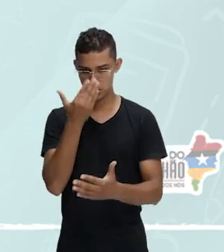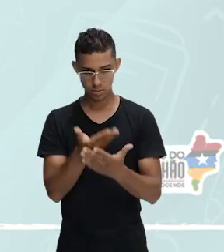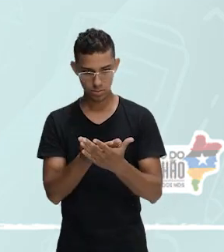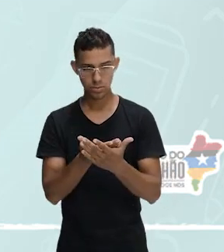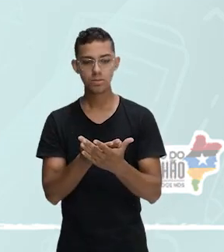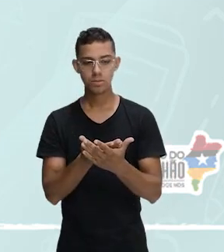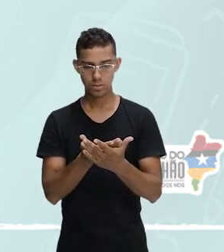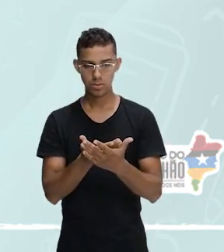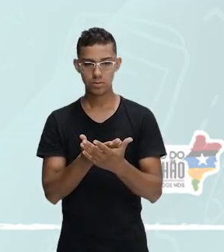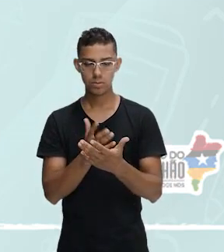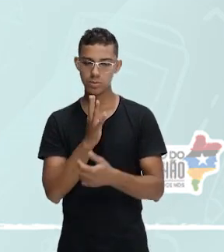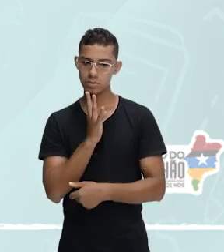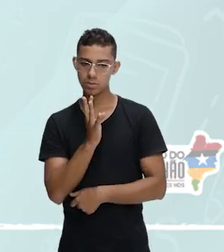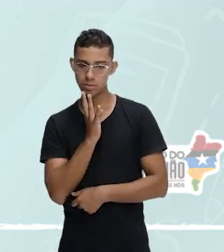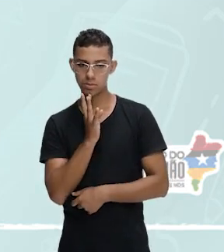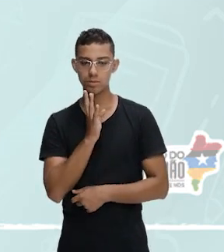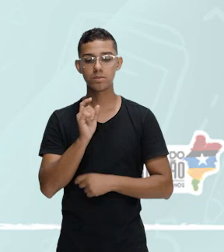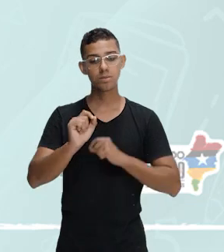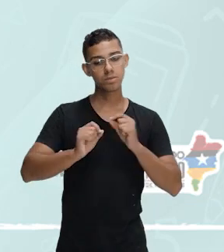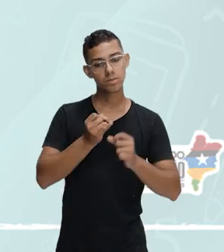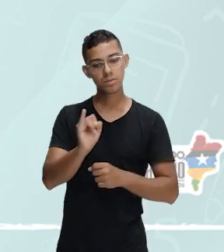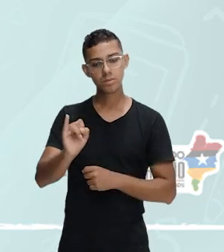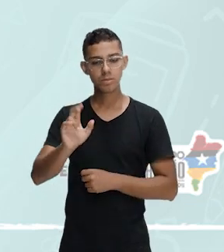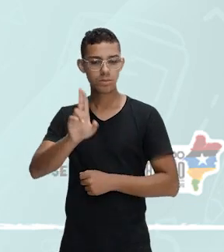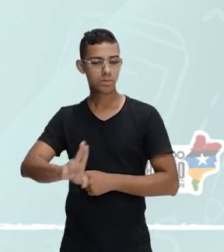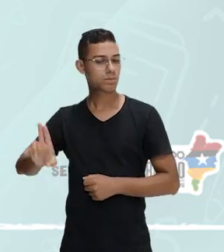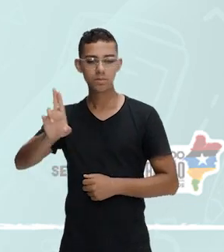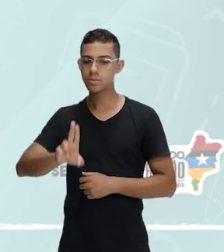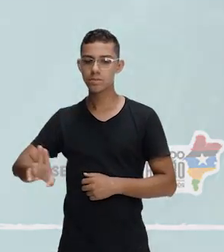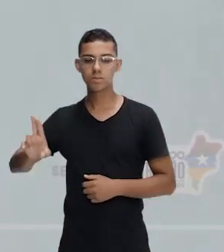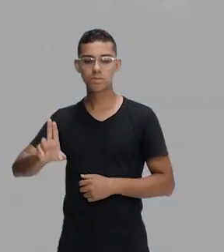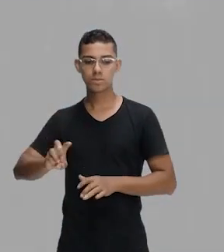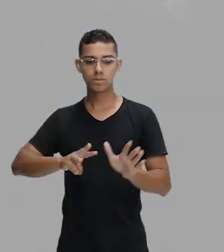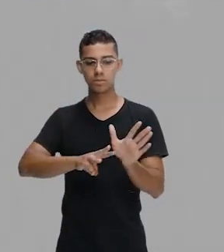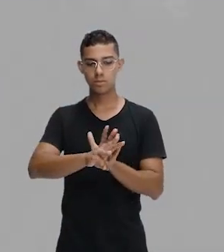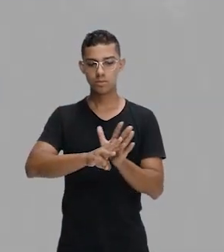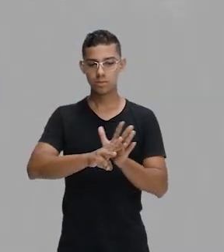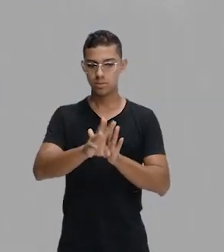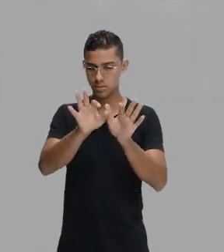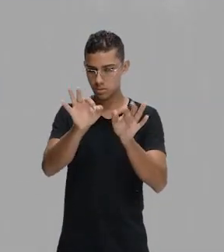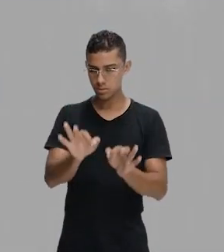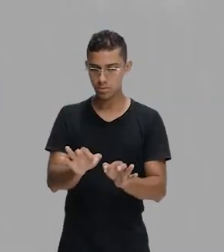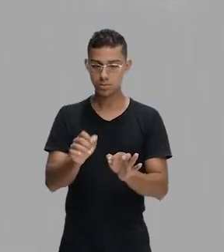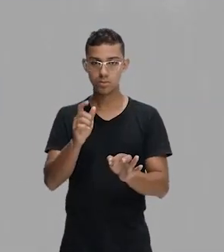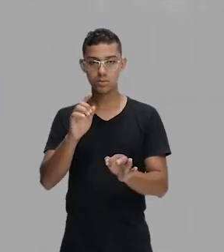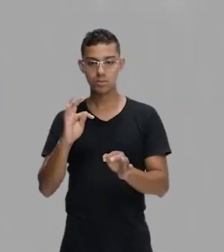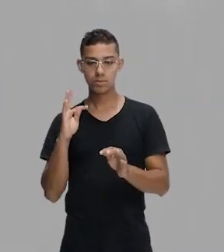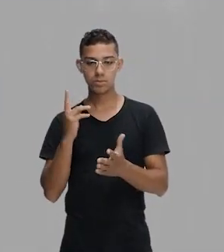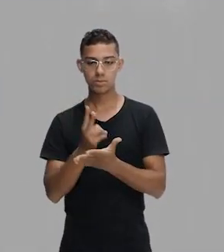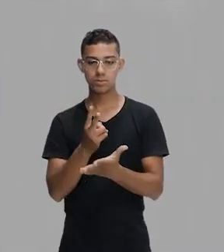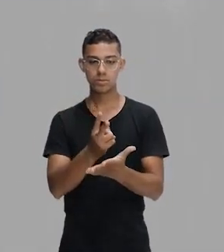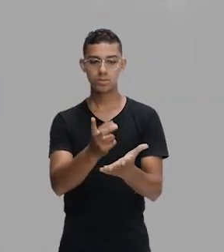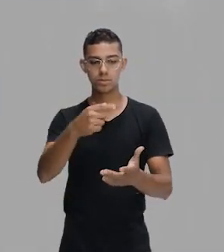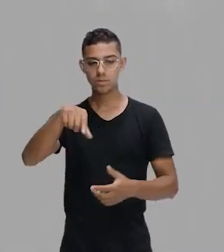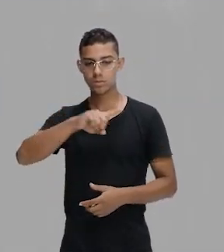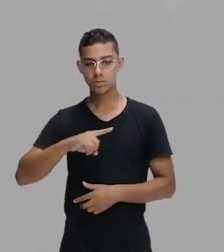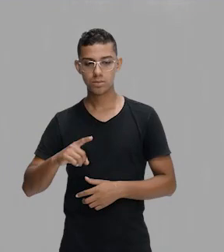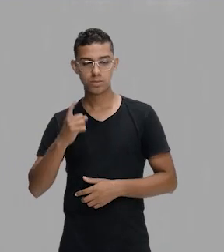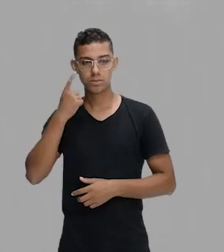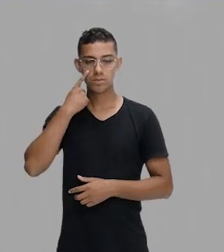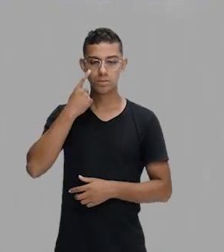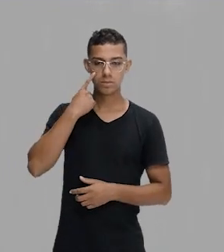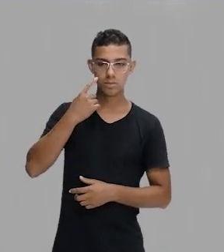conhecimento, certo? Se ele não utilizar um método adequado. Então, toda vez que você vai analisar um fenômeno,